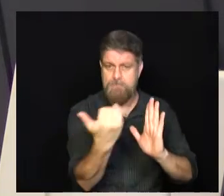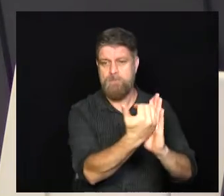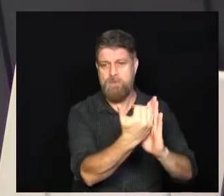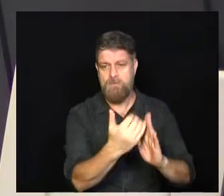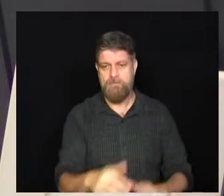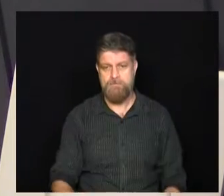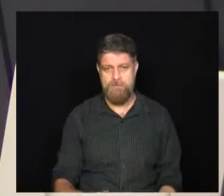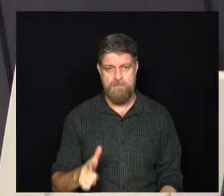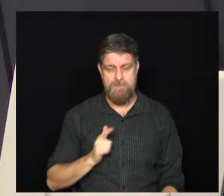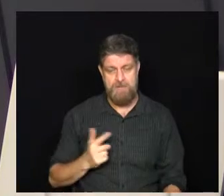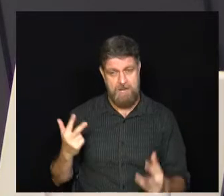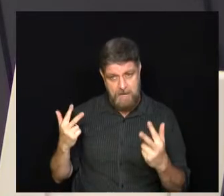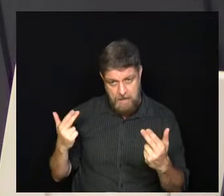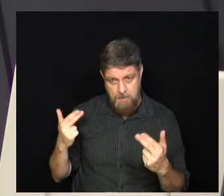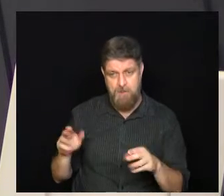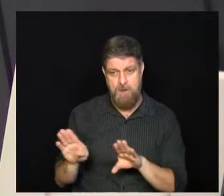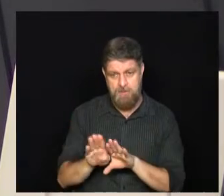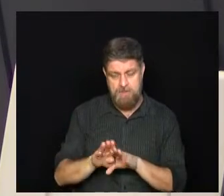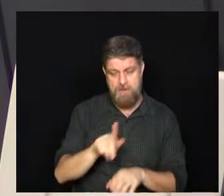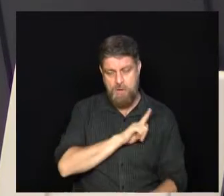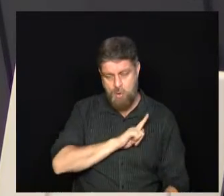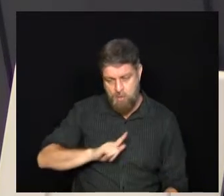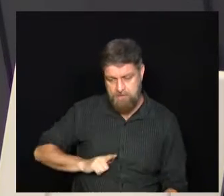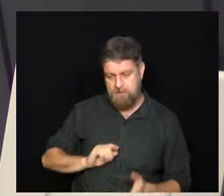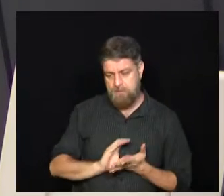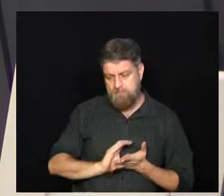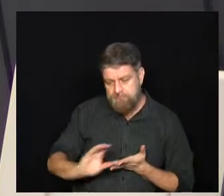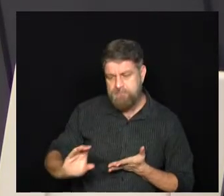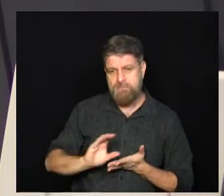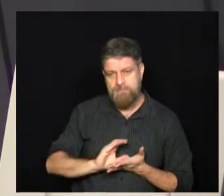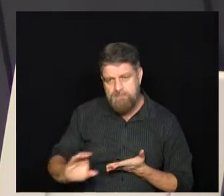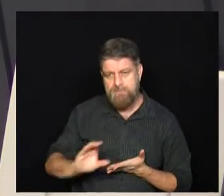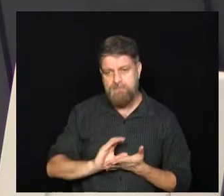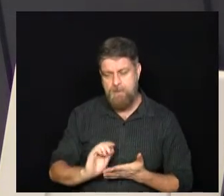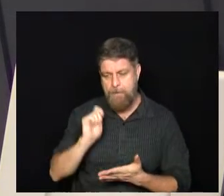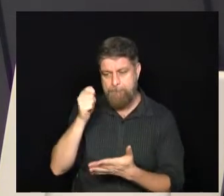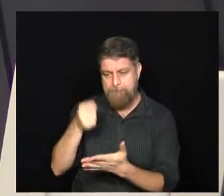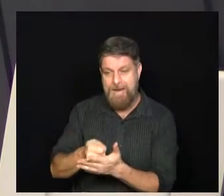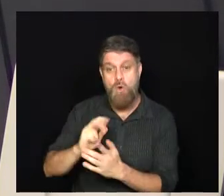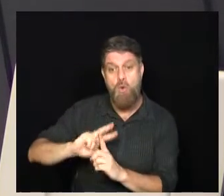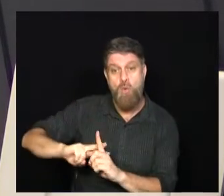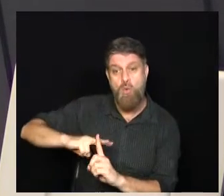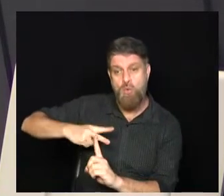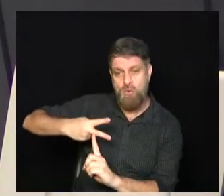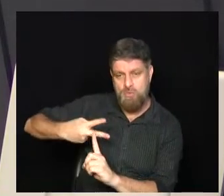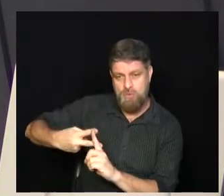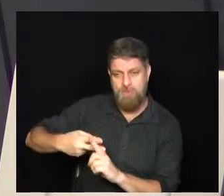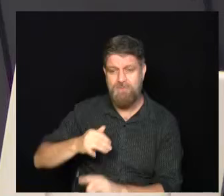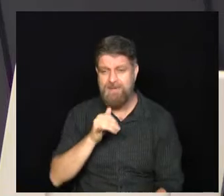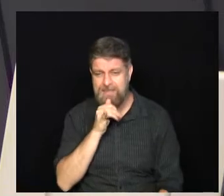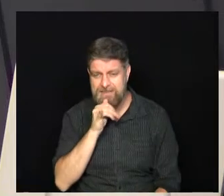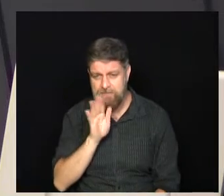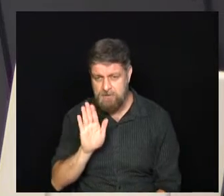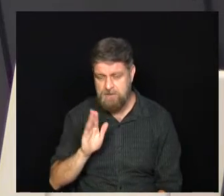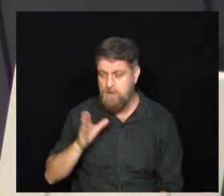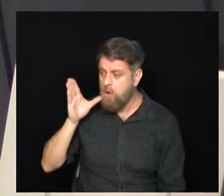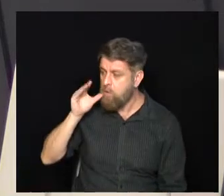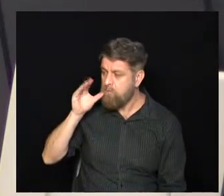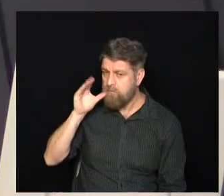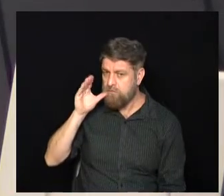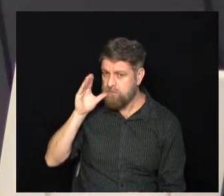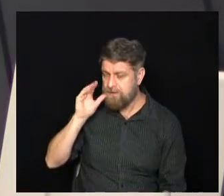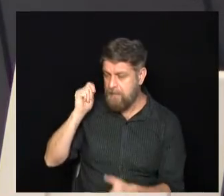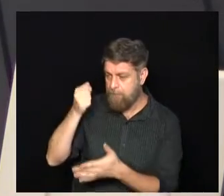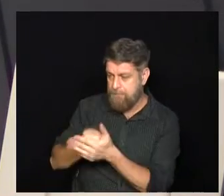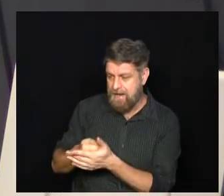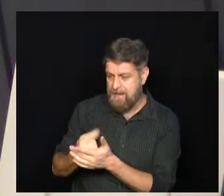Ocorre o mesmo com o repasse do governo. Então, o governo contribui com o dobro. Então, se o servidor